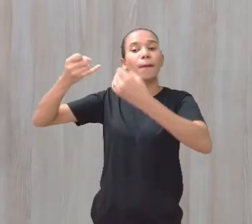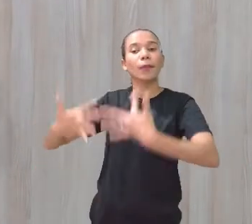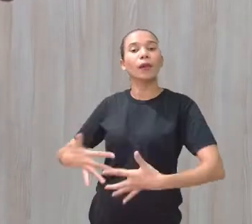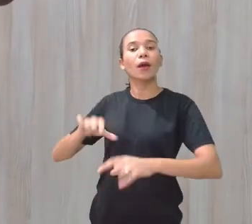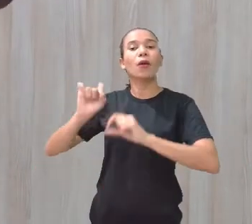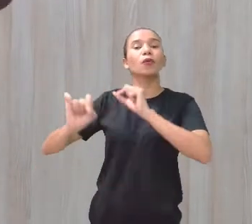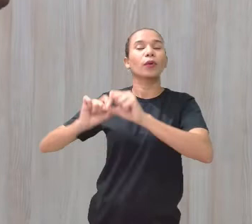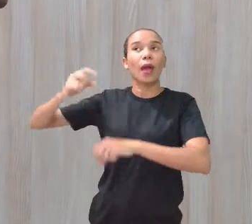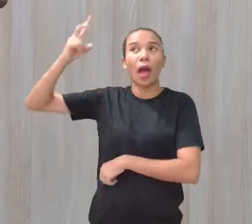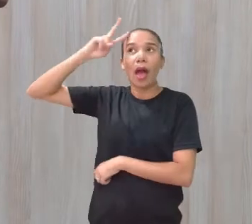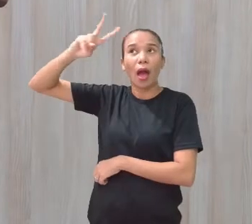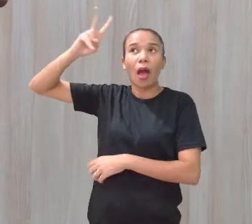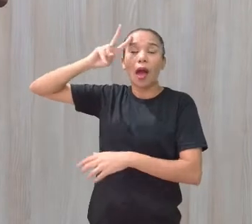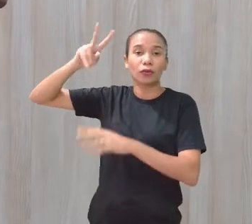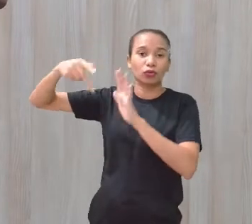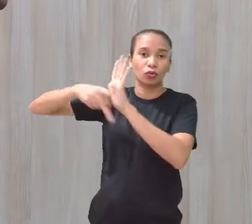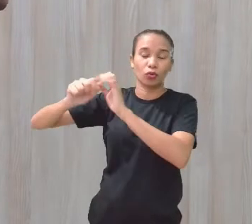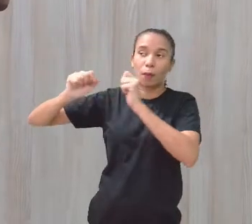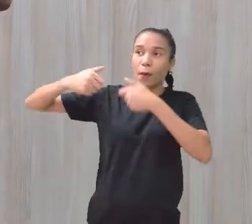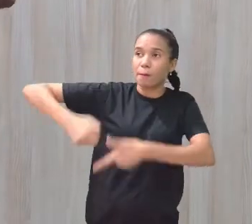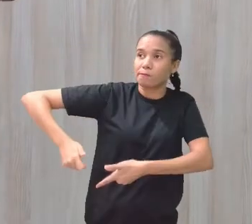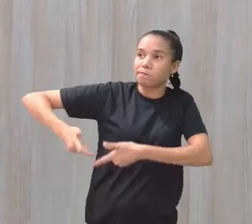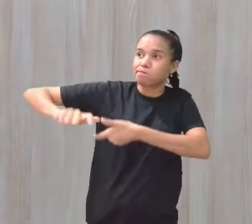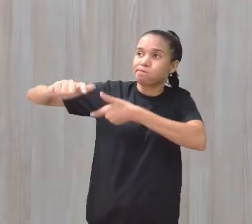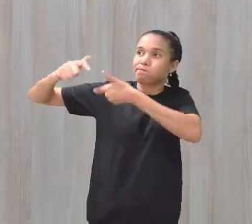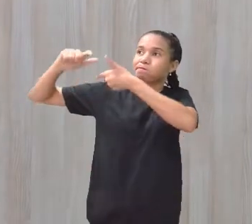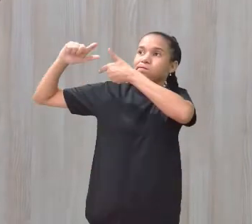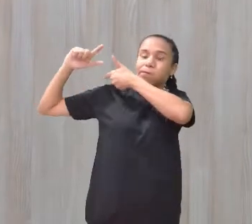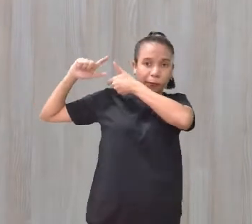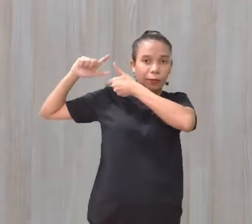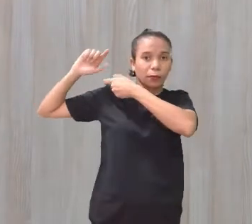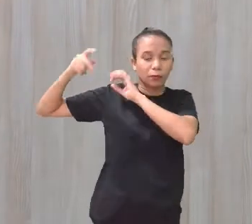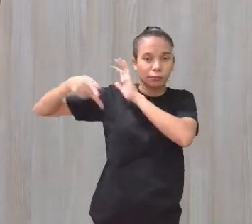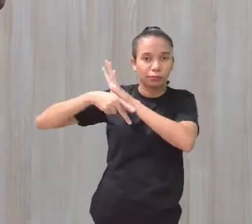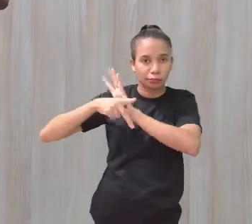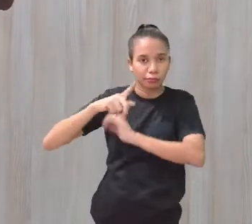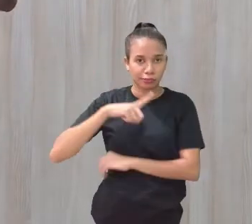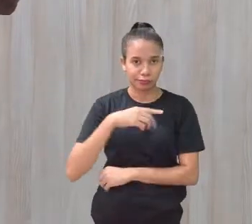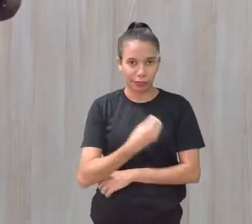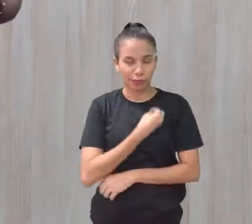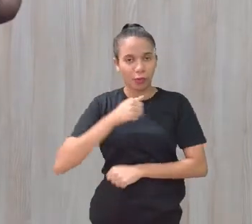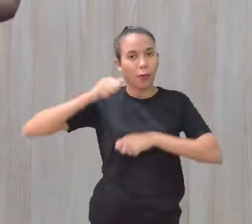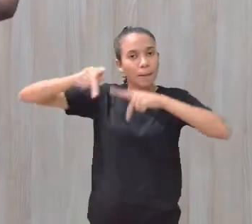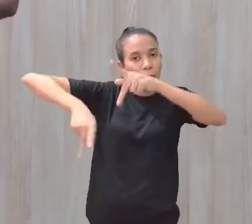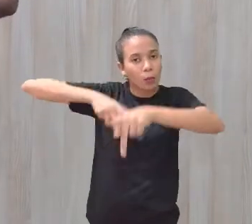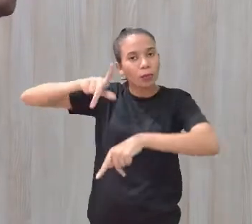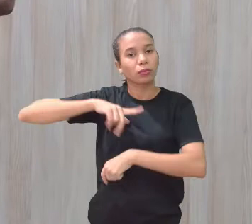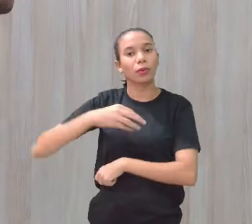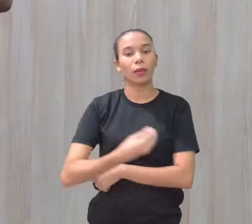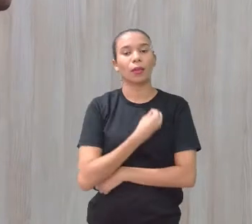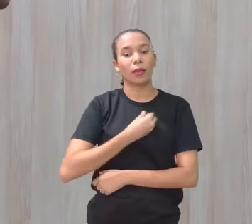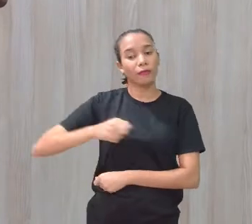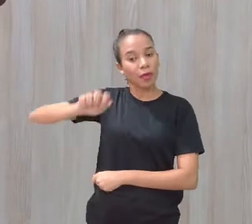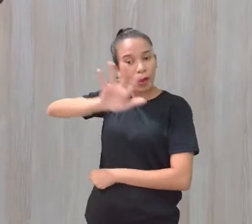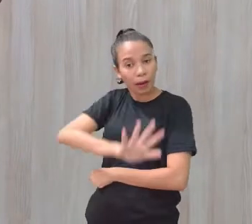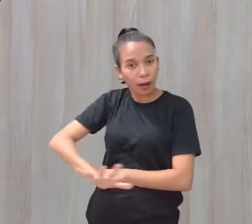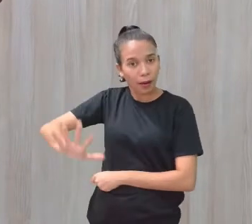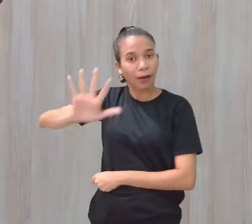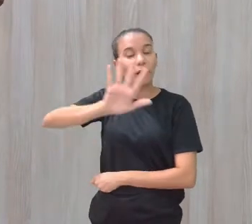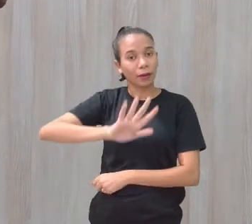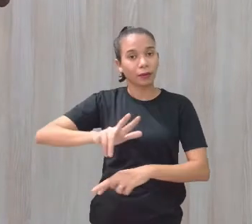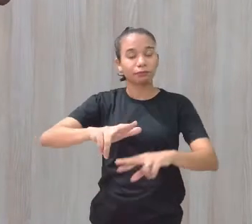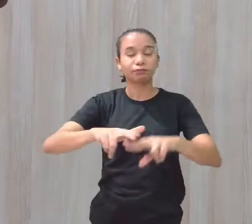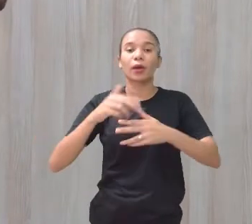pouco da história desse continente, da história dos povos que habitavam essa